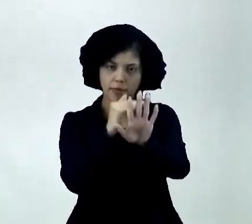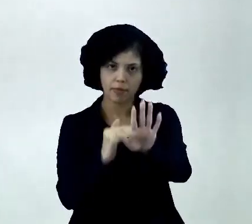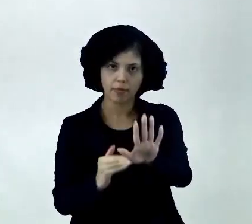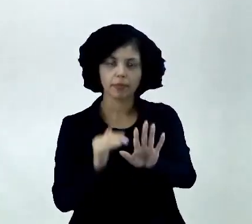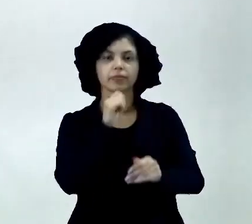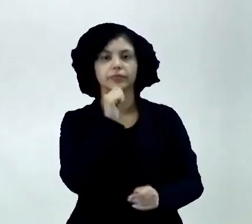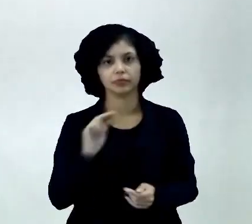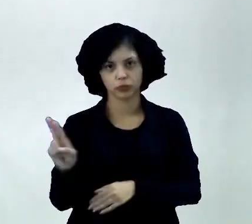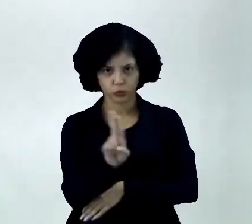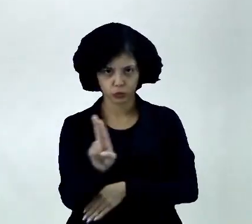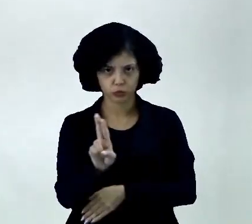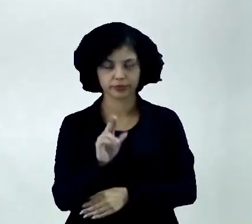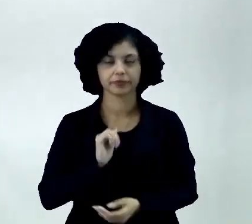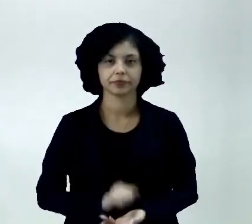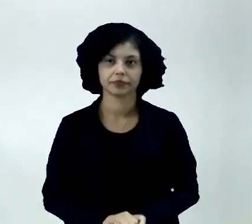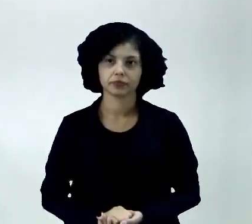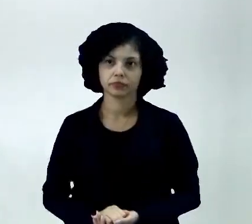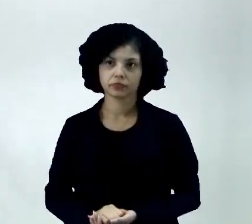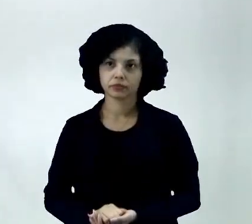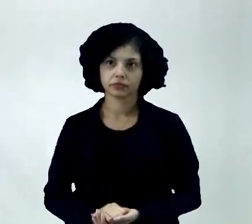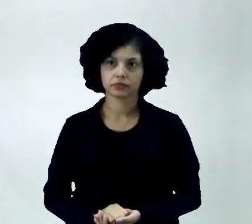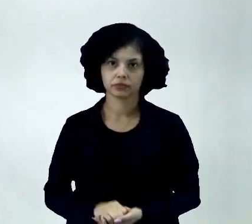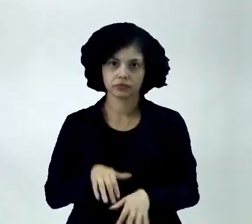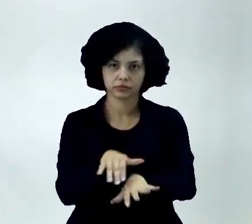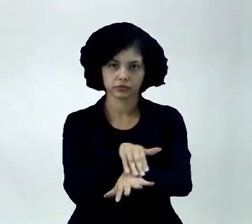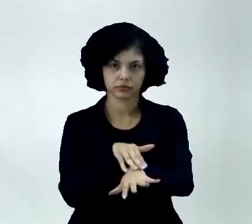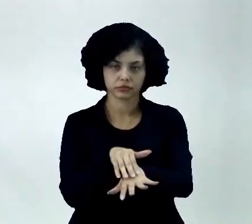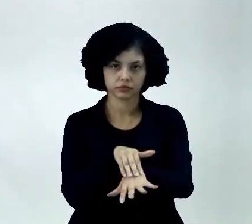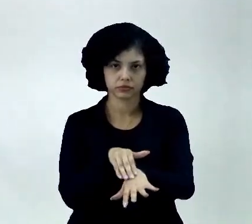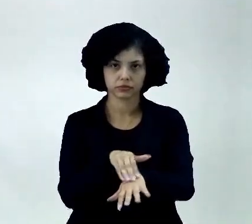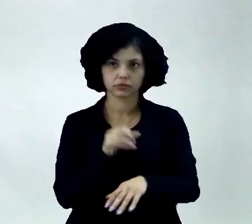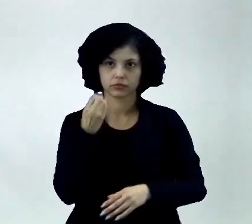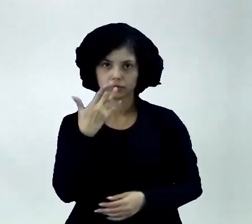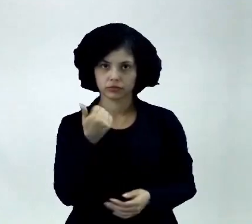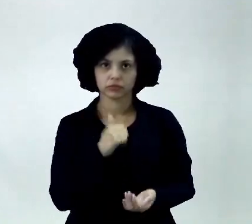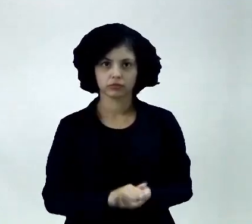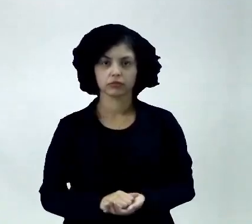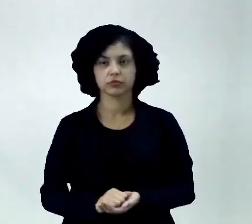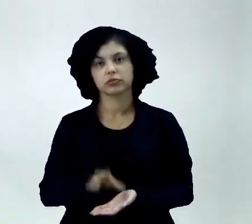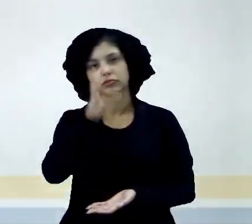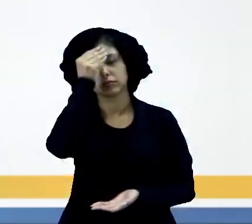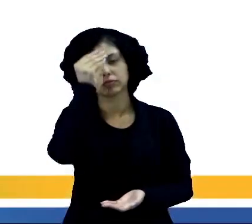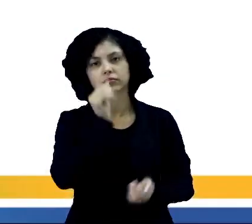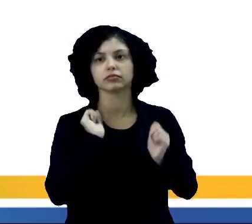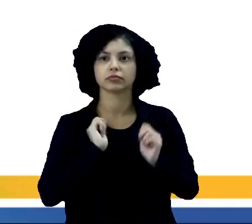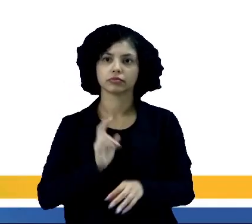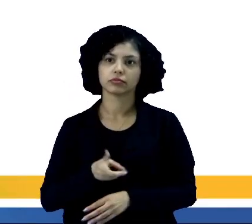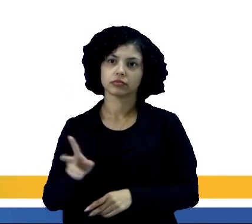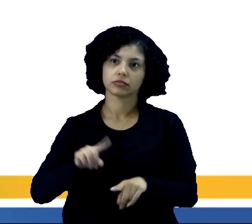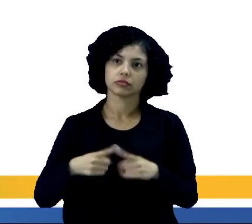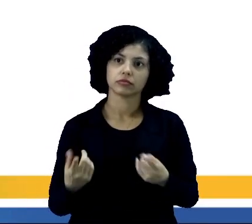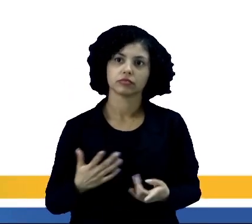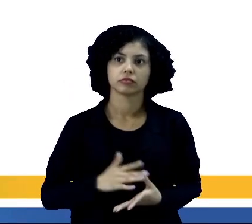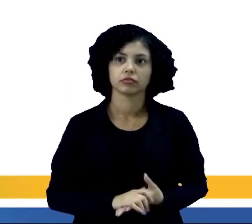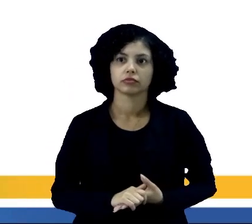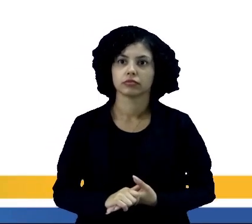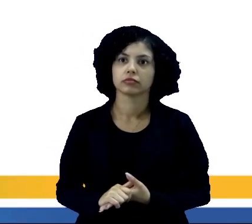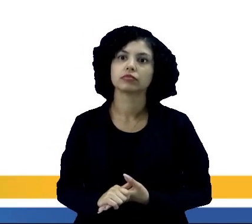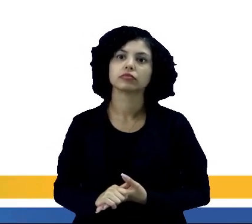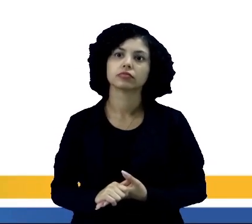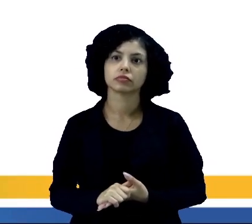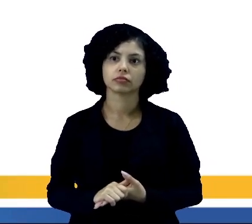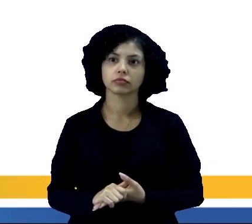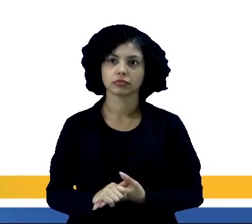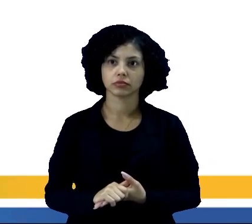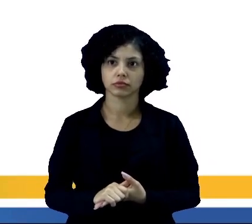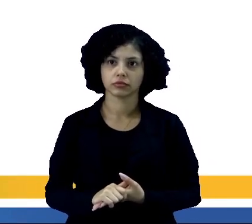mais próximo dos metacarpos, que seriam aqui o do pulso, tá bom? Tranquilo? Compreendido isso? A gente avança mais um pouquinho. Todo